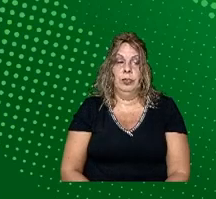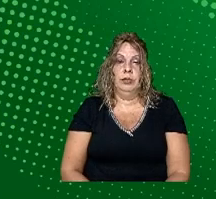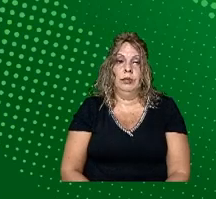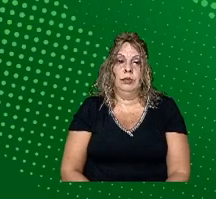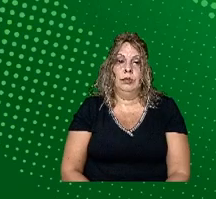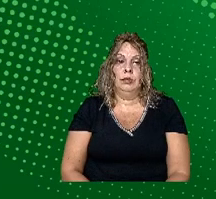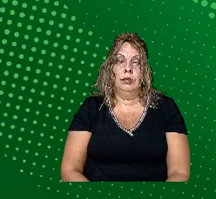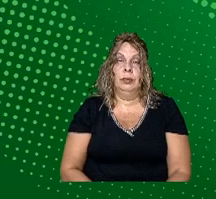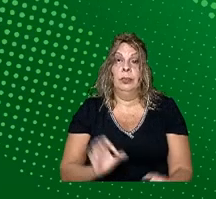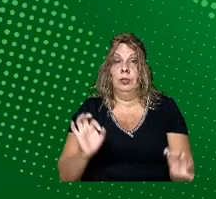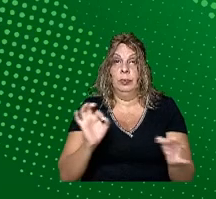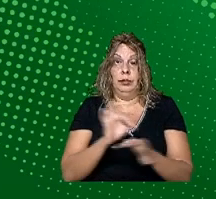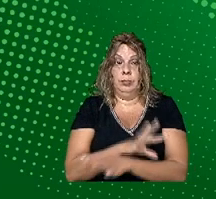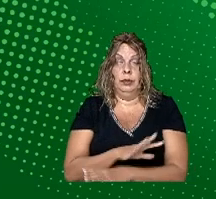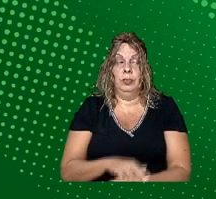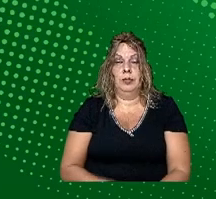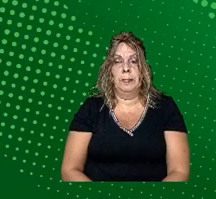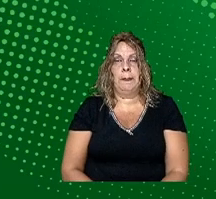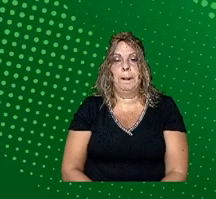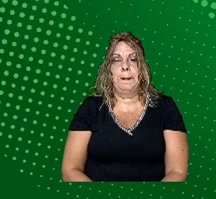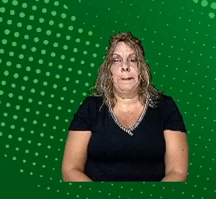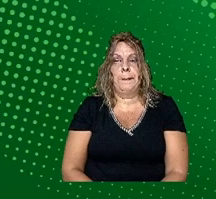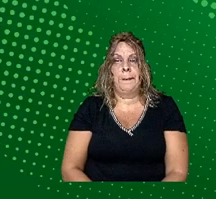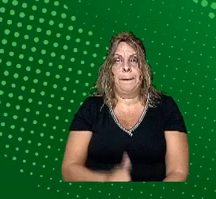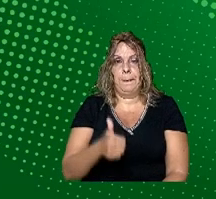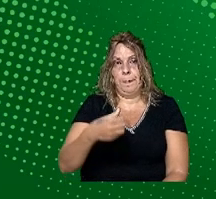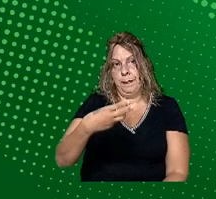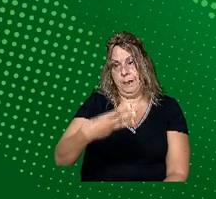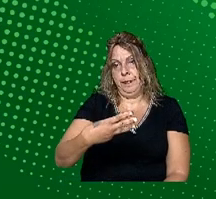Dumont. Fechando o time de contemplados,